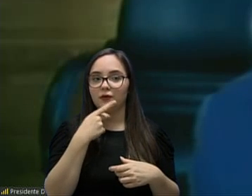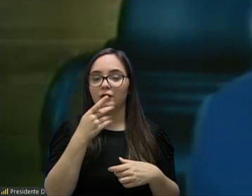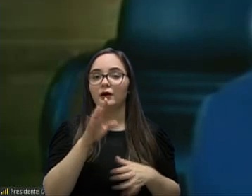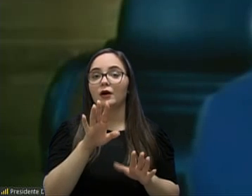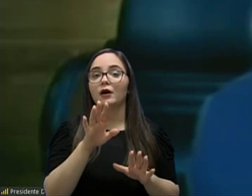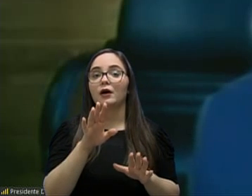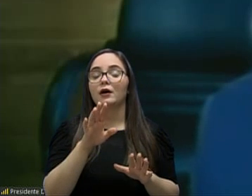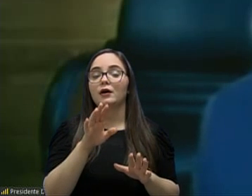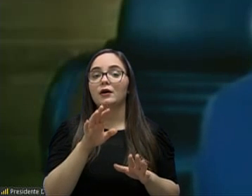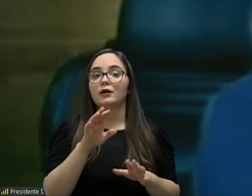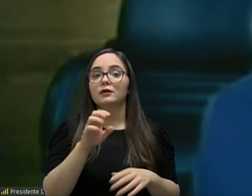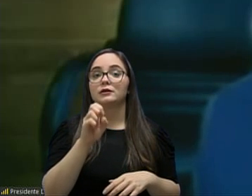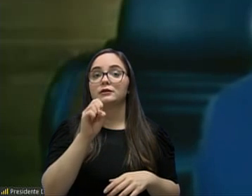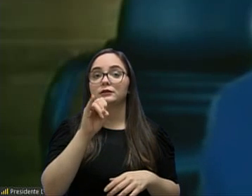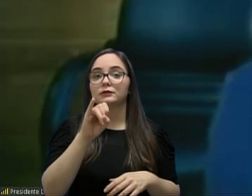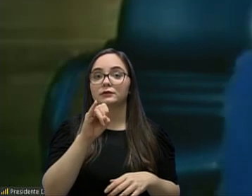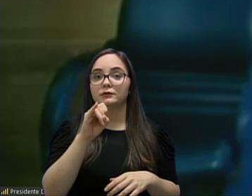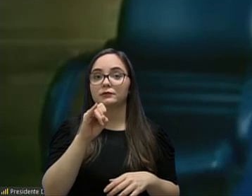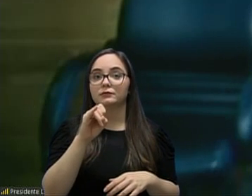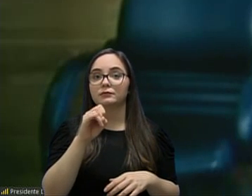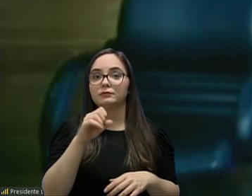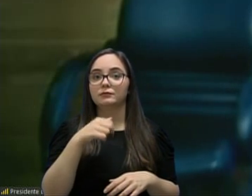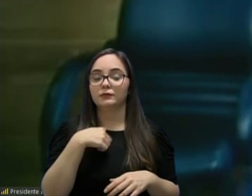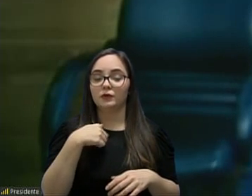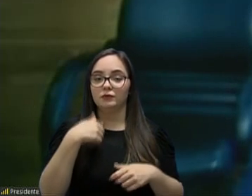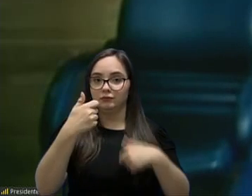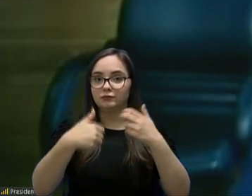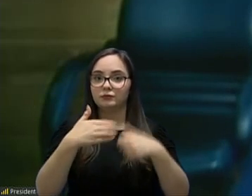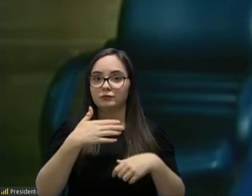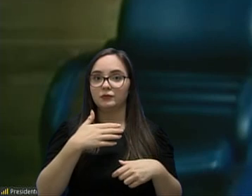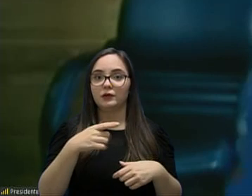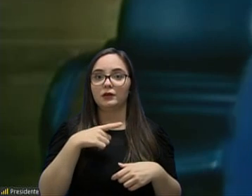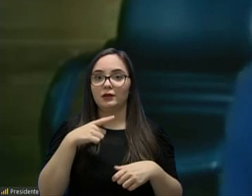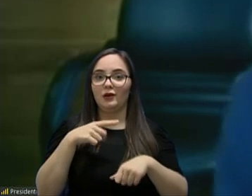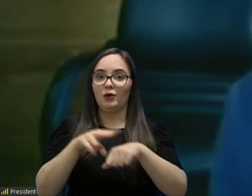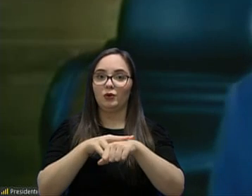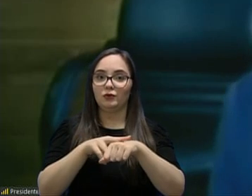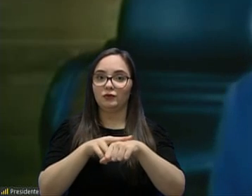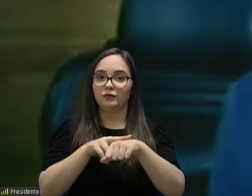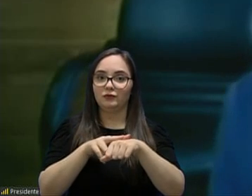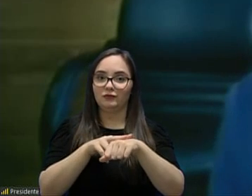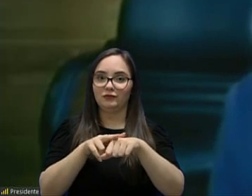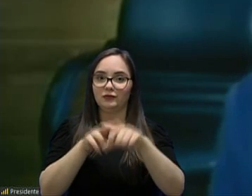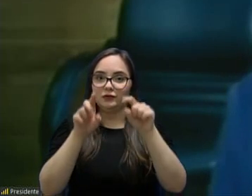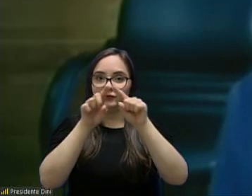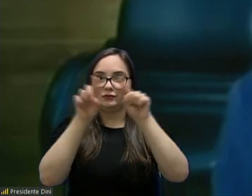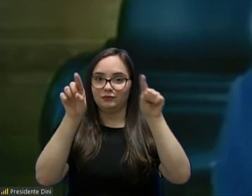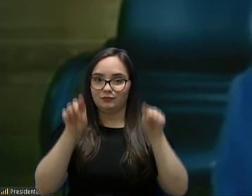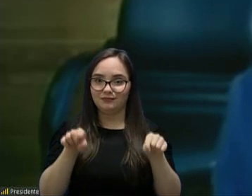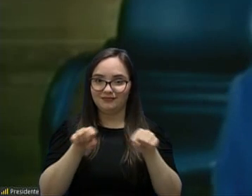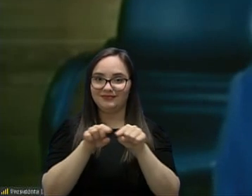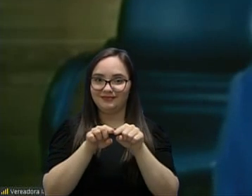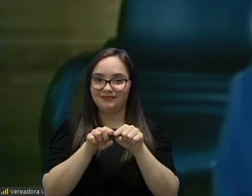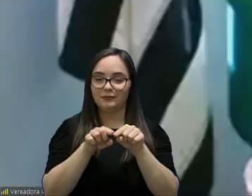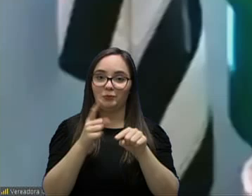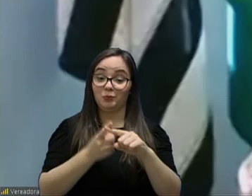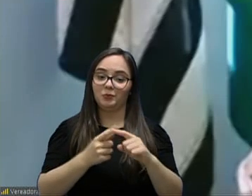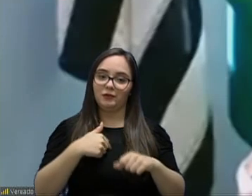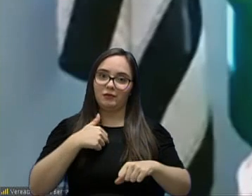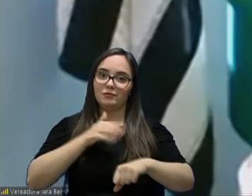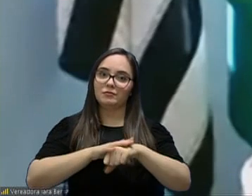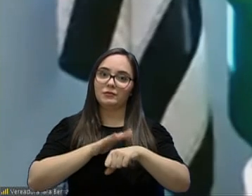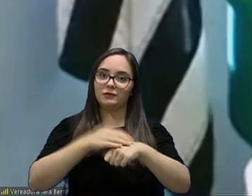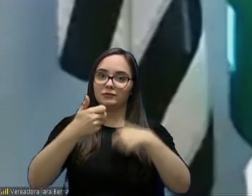Olha que tem, quando capta o som, eu estou falando, ó, tem uma luz verde em volta da minha tela. Sim. Olha